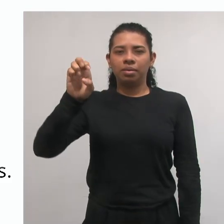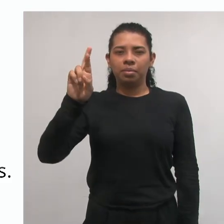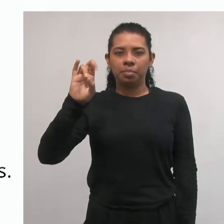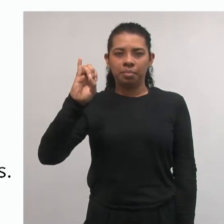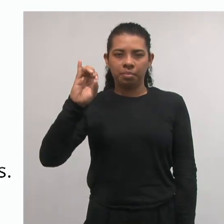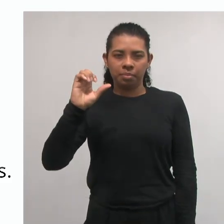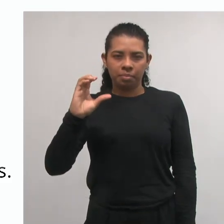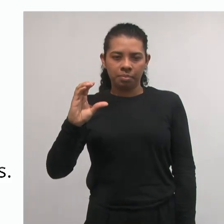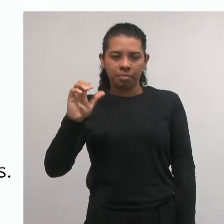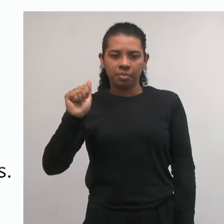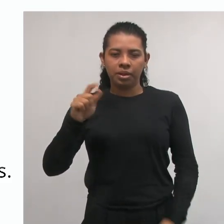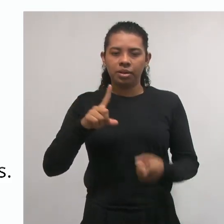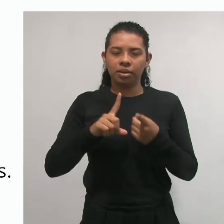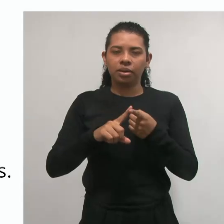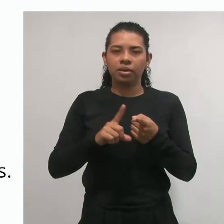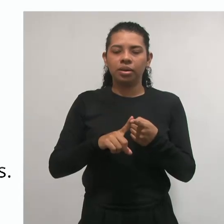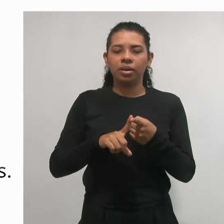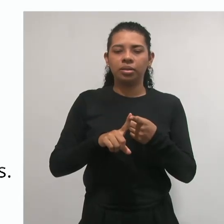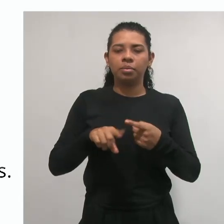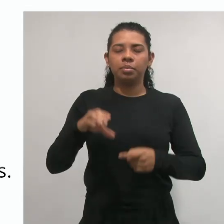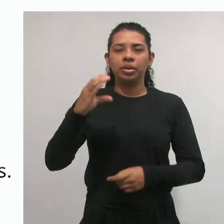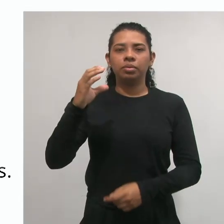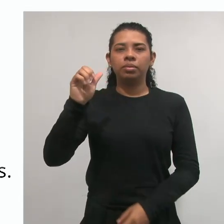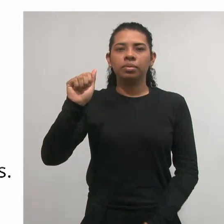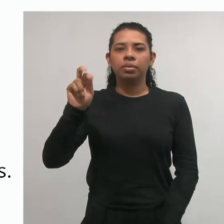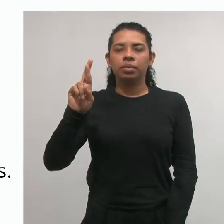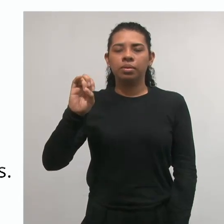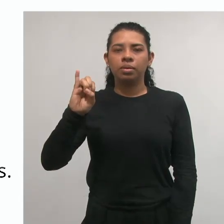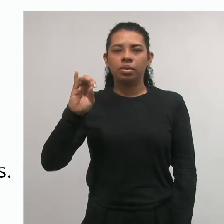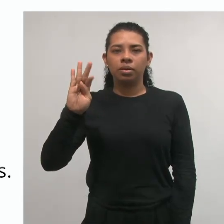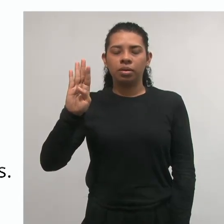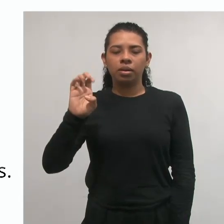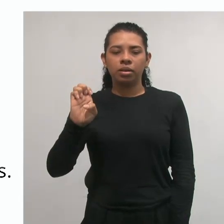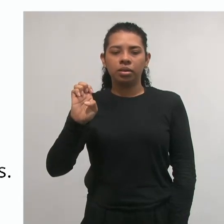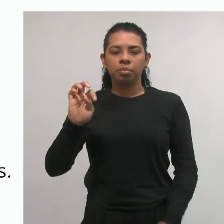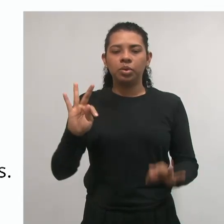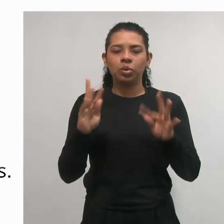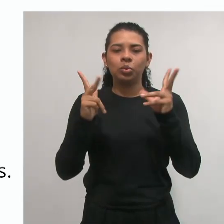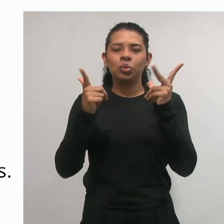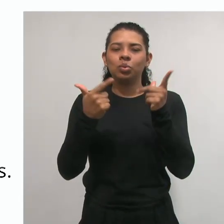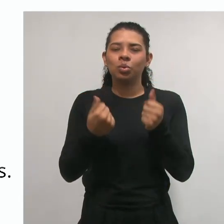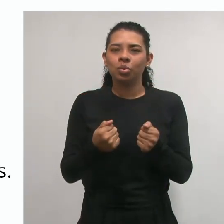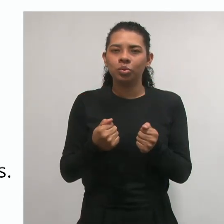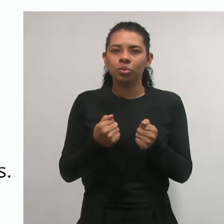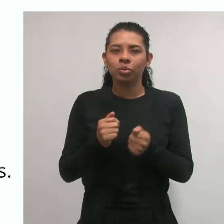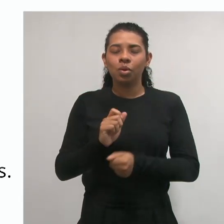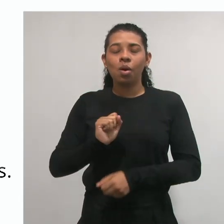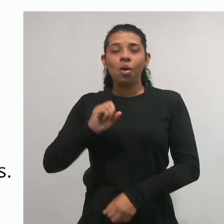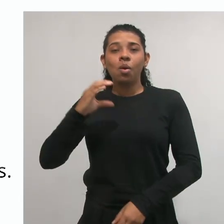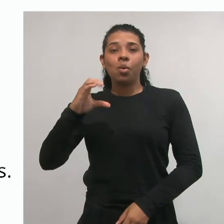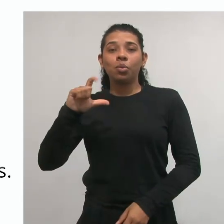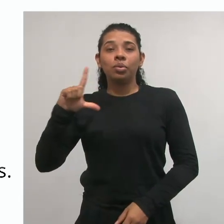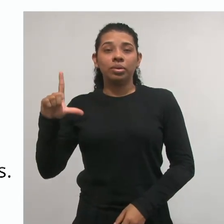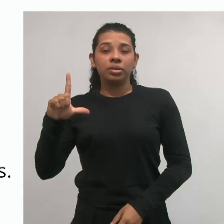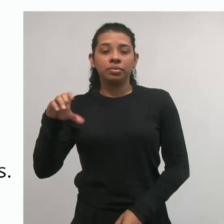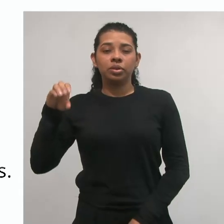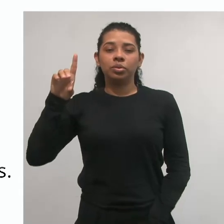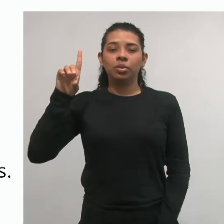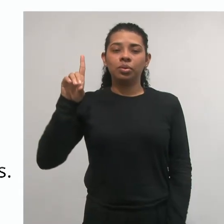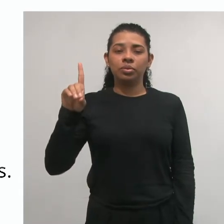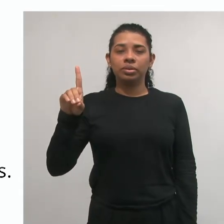por meio de conceituações e categorias próprias. A decolonialidade como meio